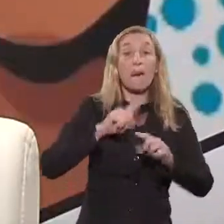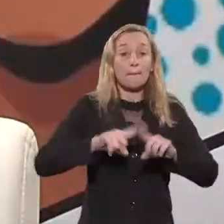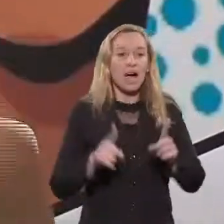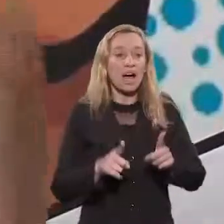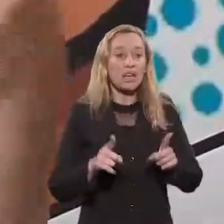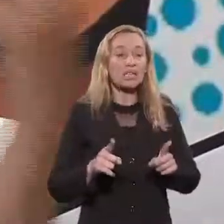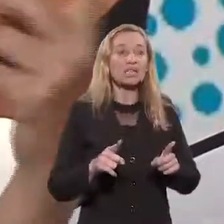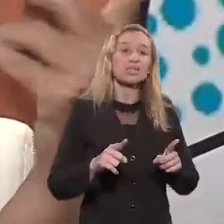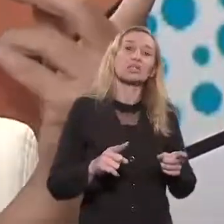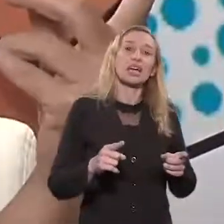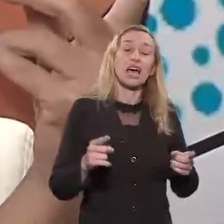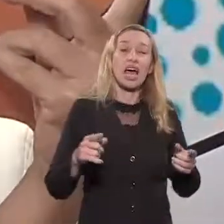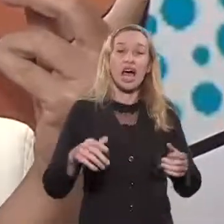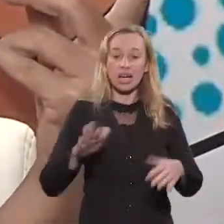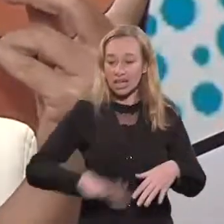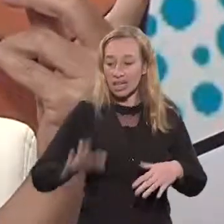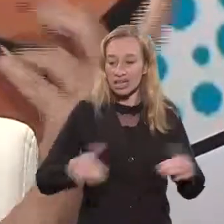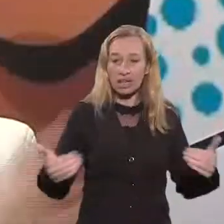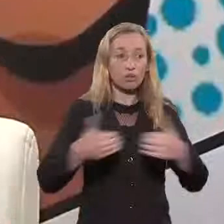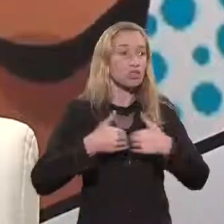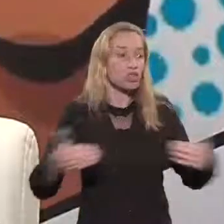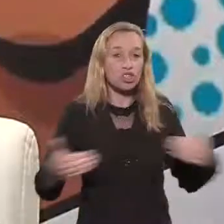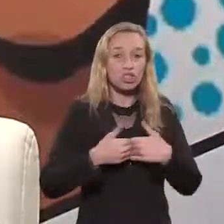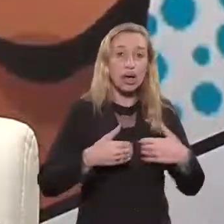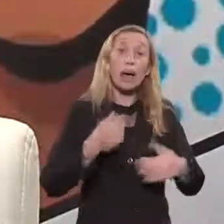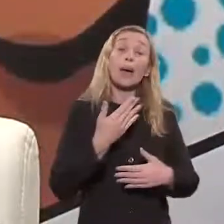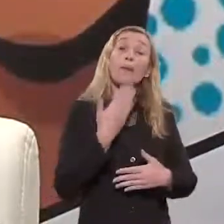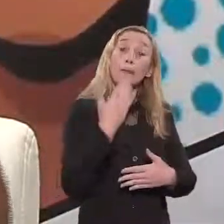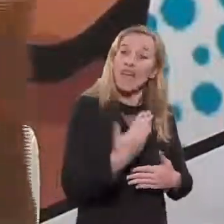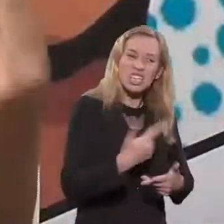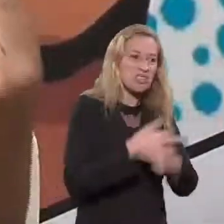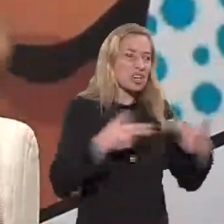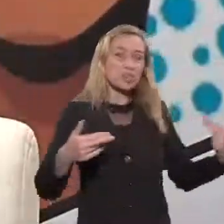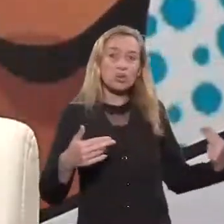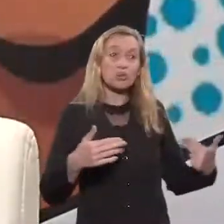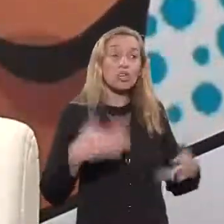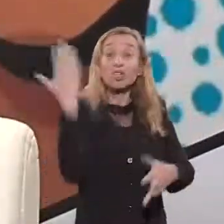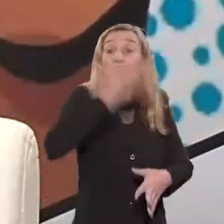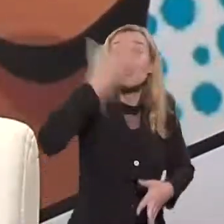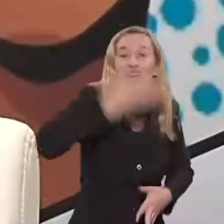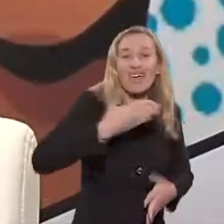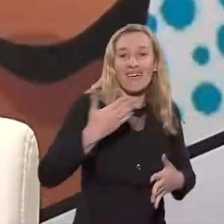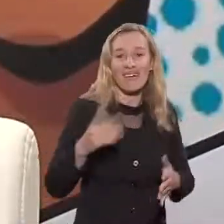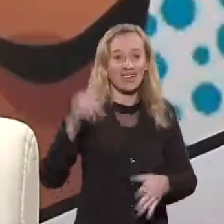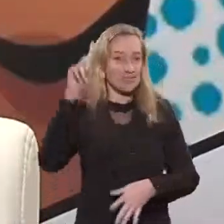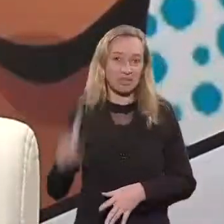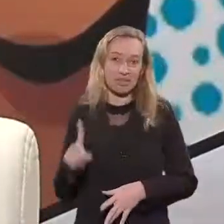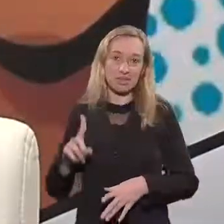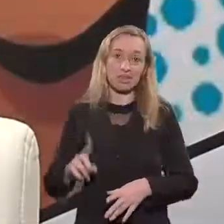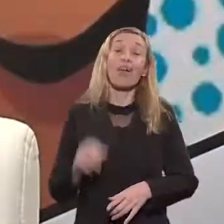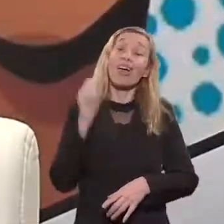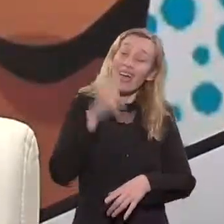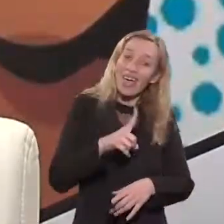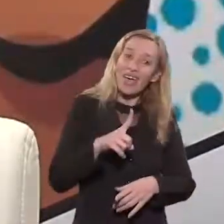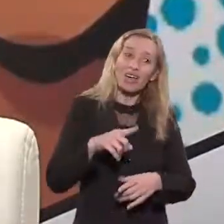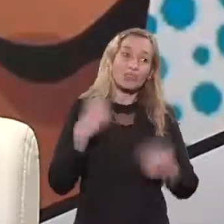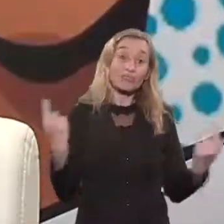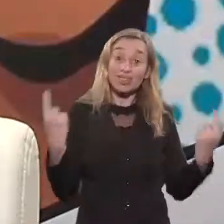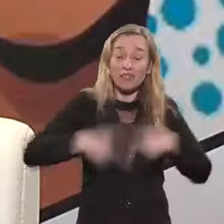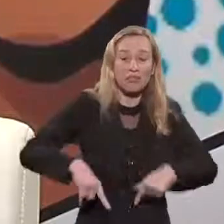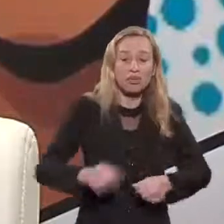autista, pedem muitas coisas porque não se vê, não se enxerga a deficiência. Sim. Então, é um